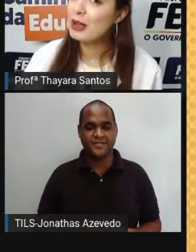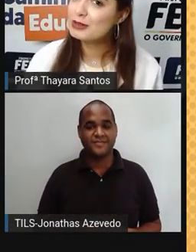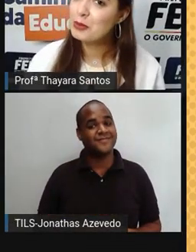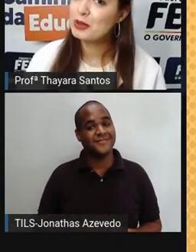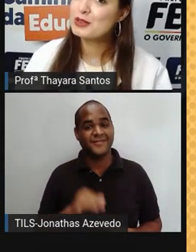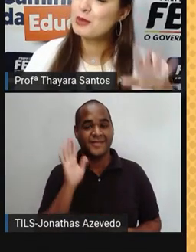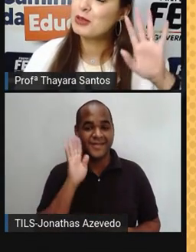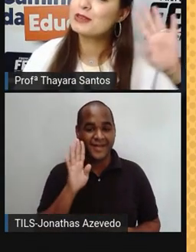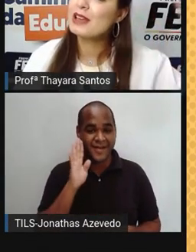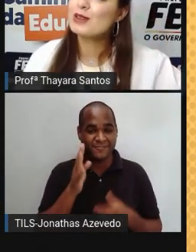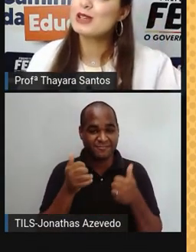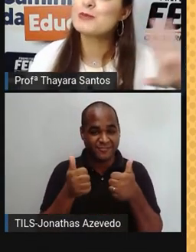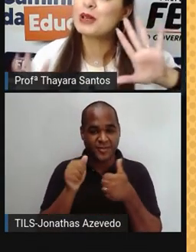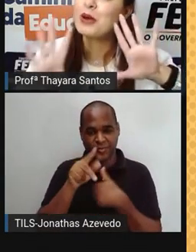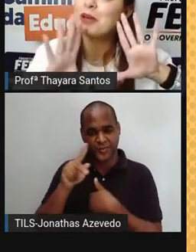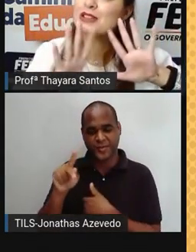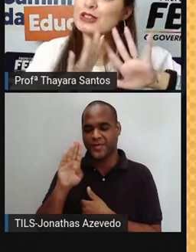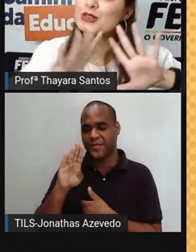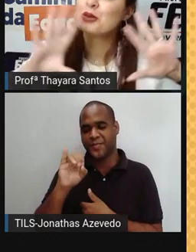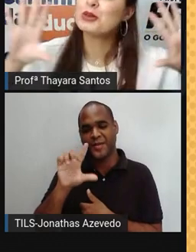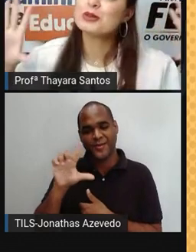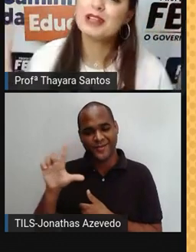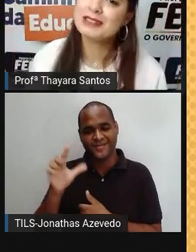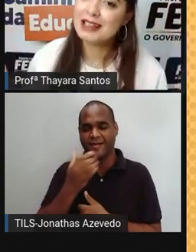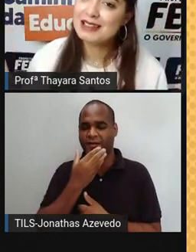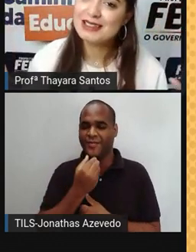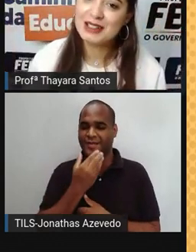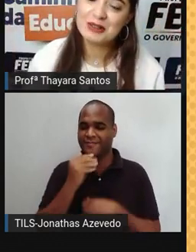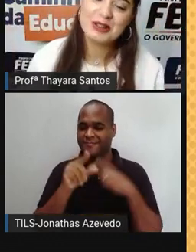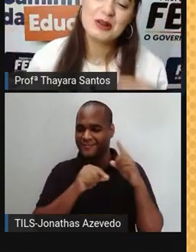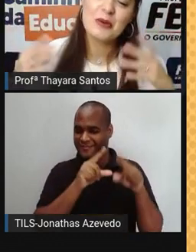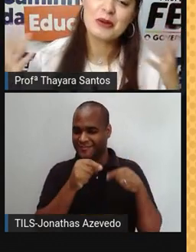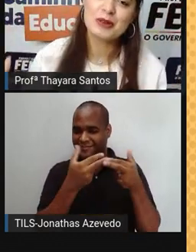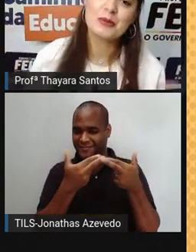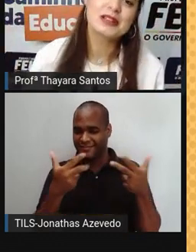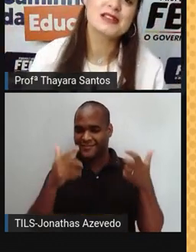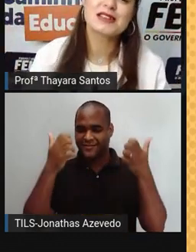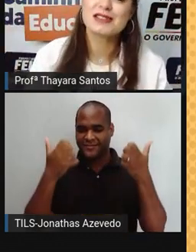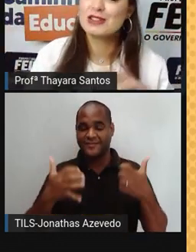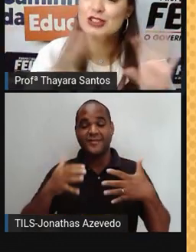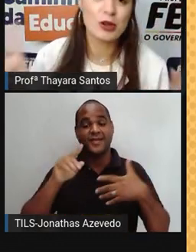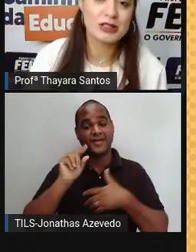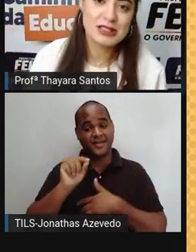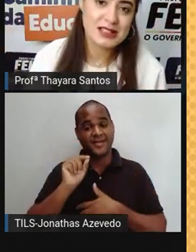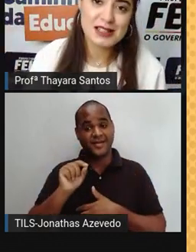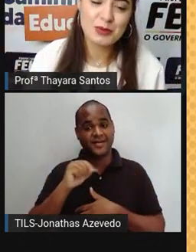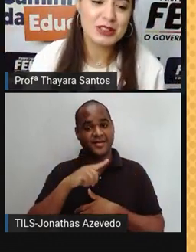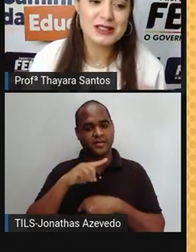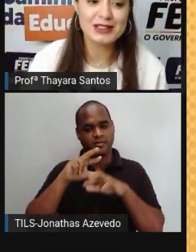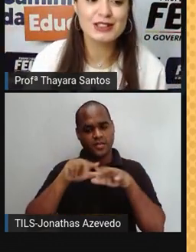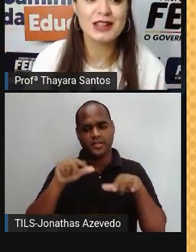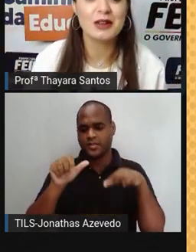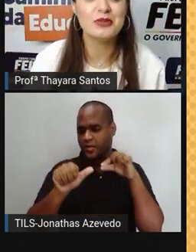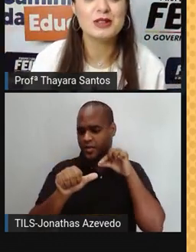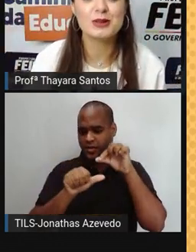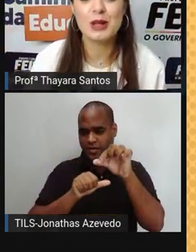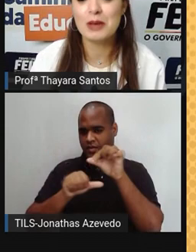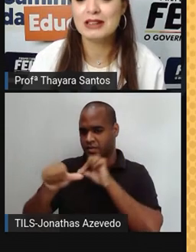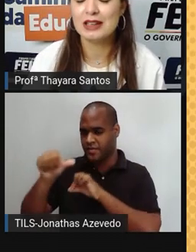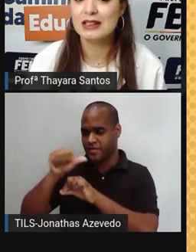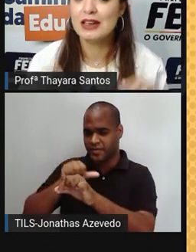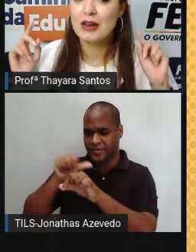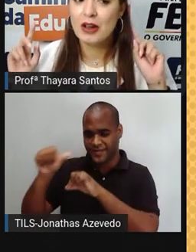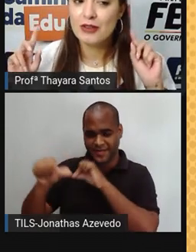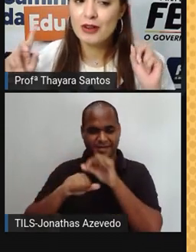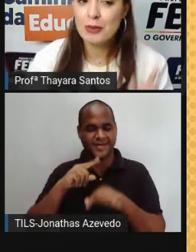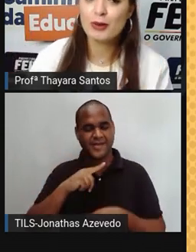é legal na prova sobre o caixão E se for para gente tudo com um detalhezinho Como é o nome dessa de todas essas mudanças de estado físico